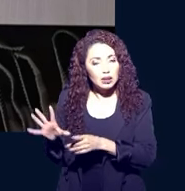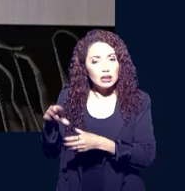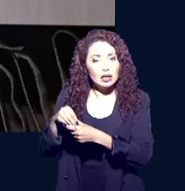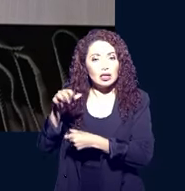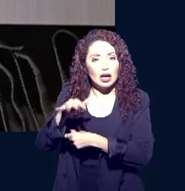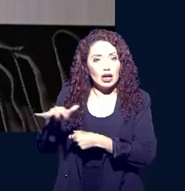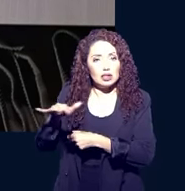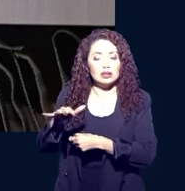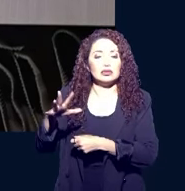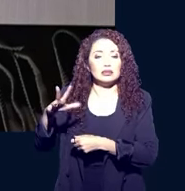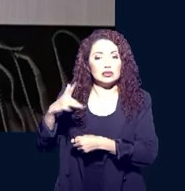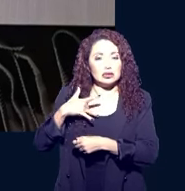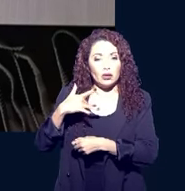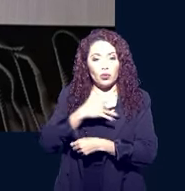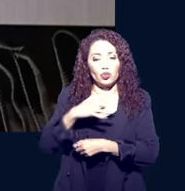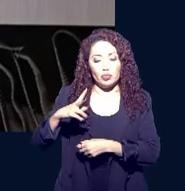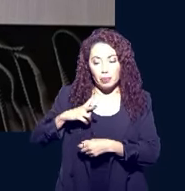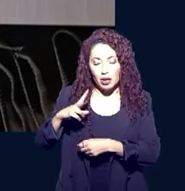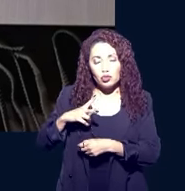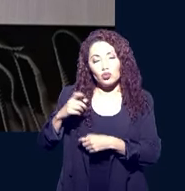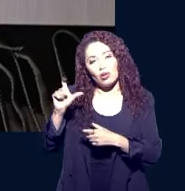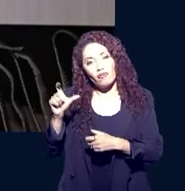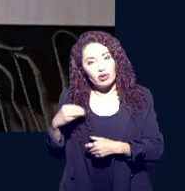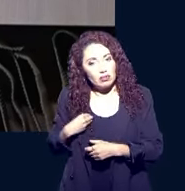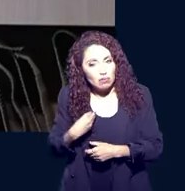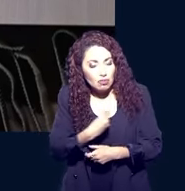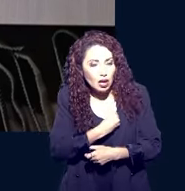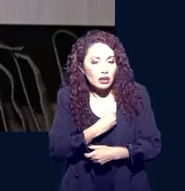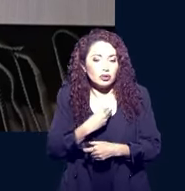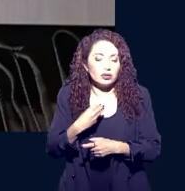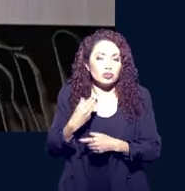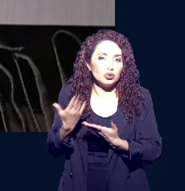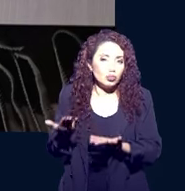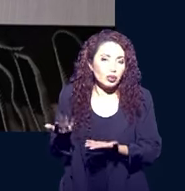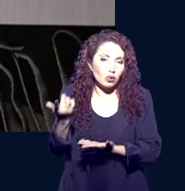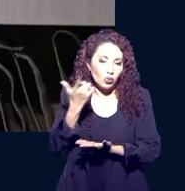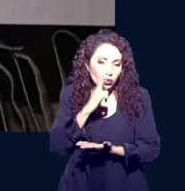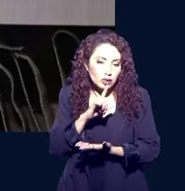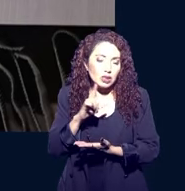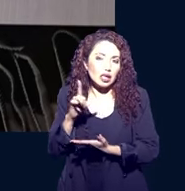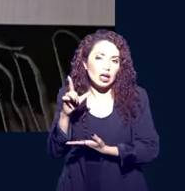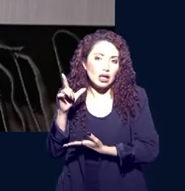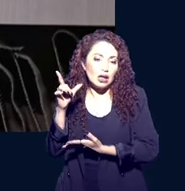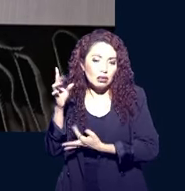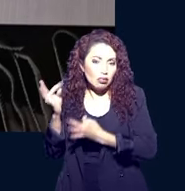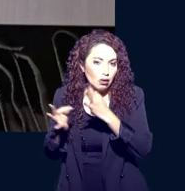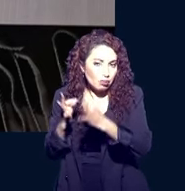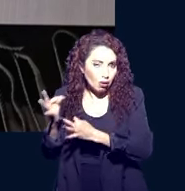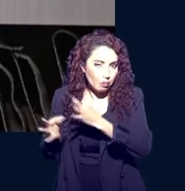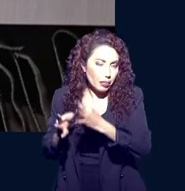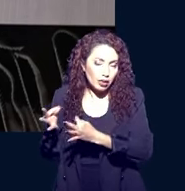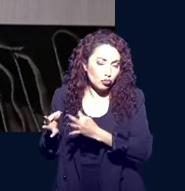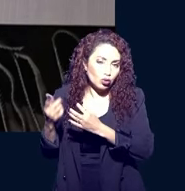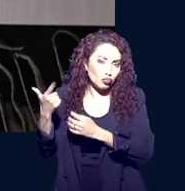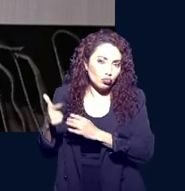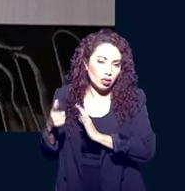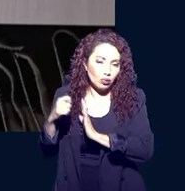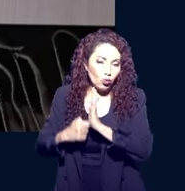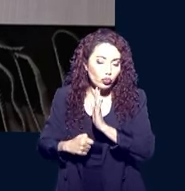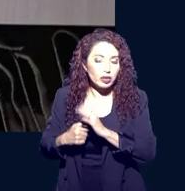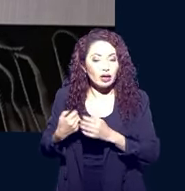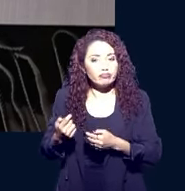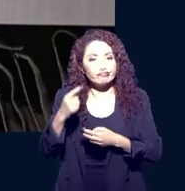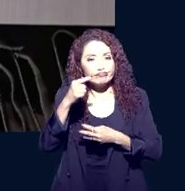na questão dos planos de saúde e obtenção de tratamentos não previstos eh contratualmente essas são